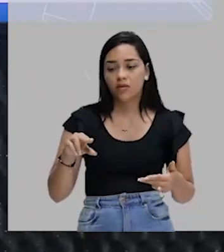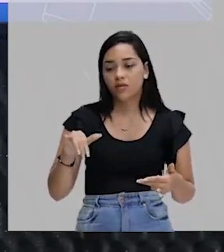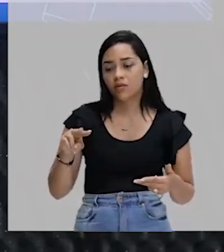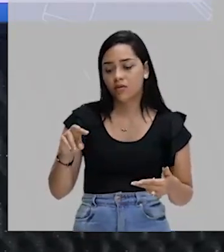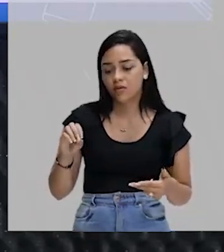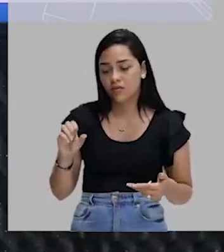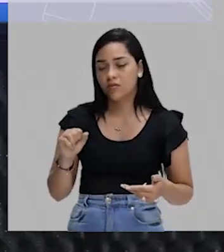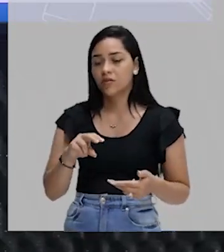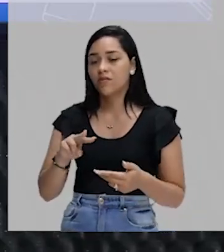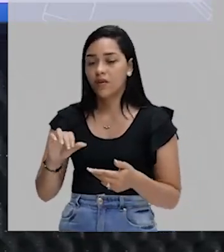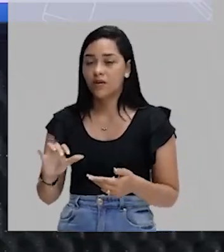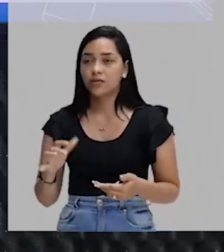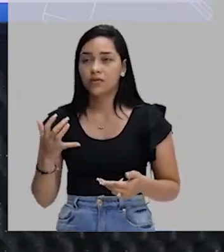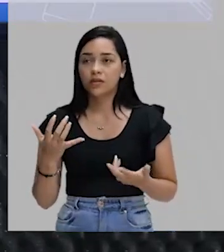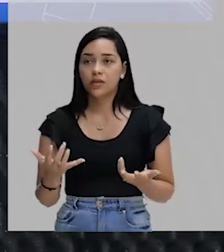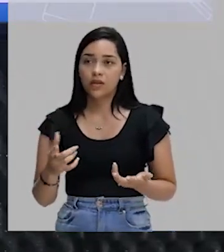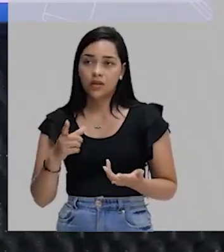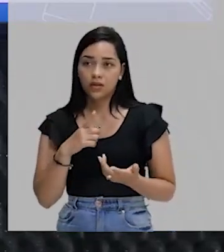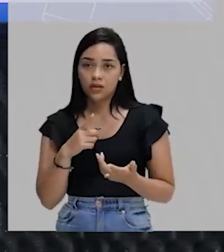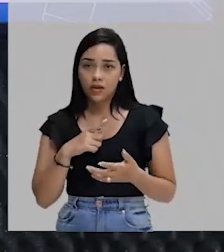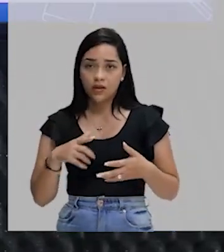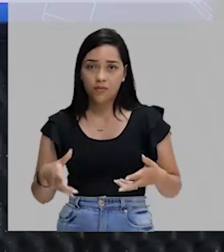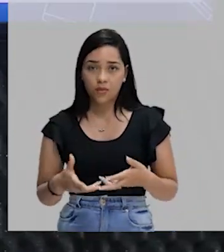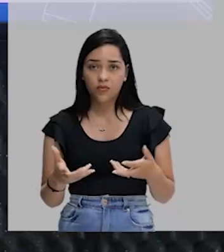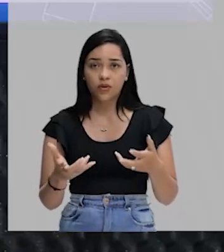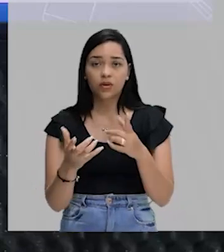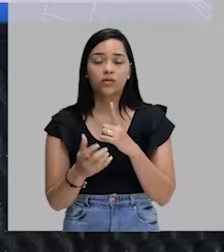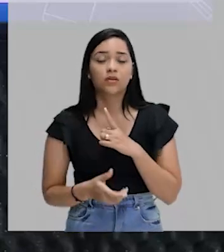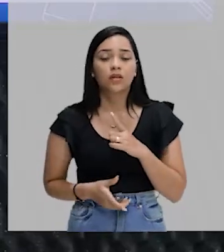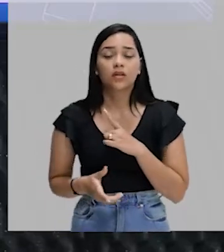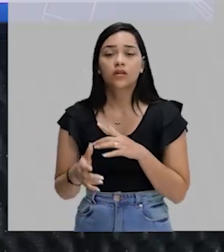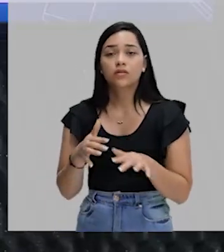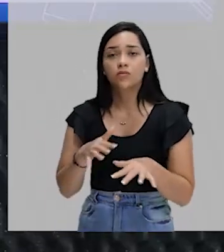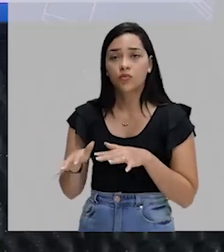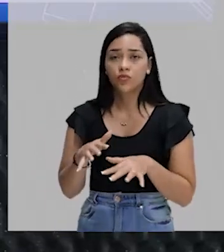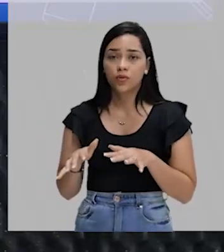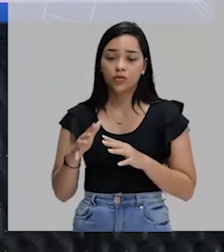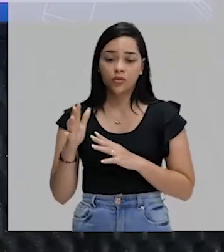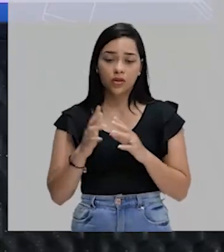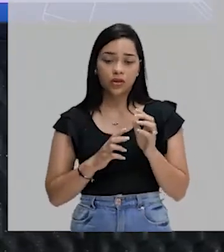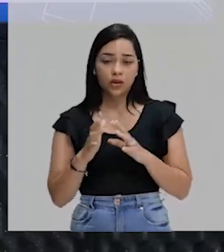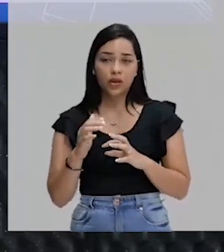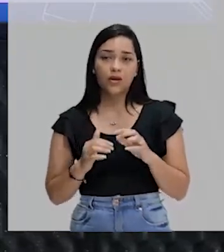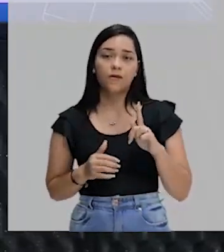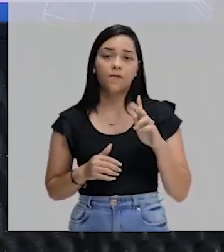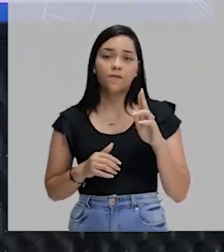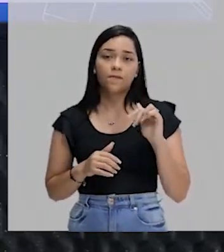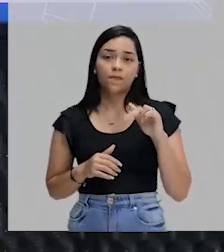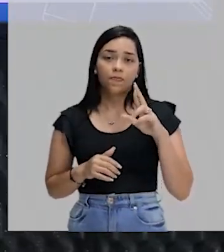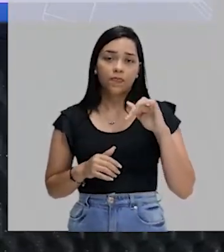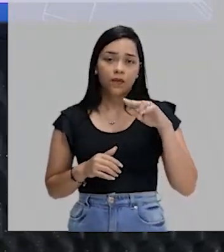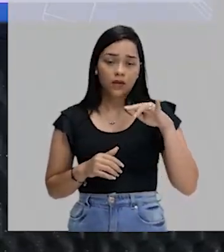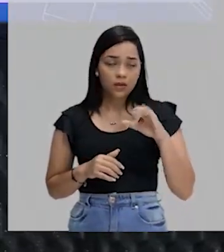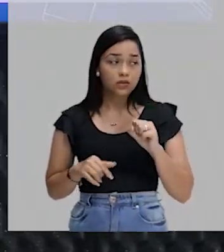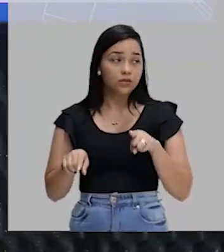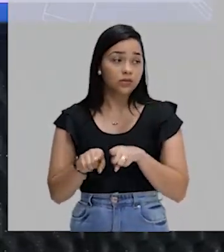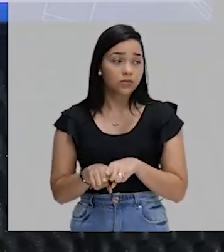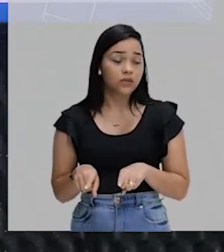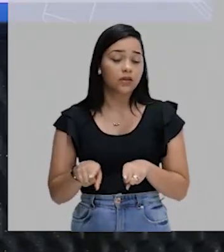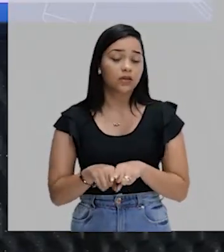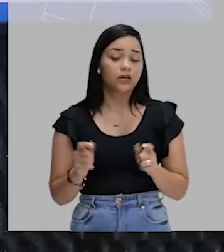que vai acabar, evidentemente, provocando esse movimento da guerra dos guaranis. Tanto prova que quando